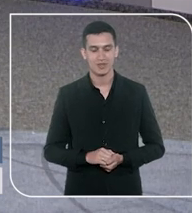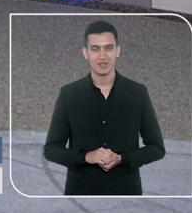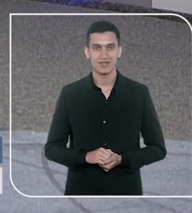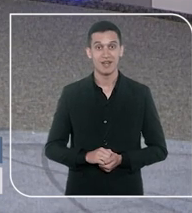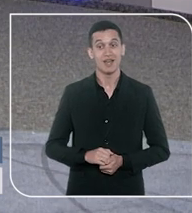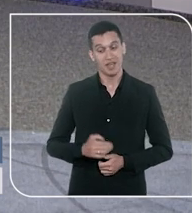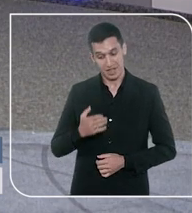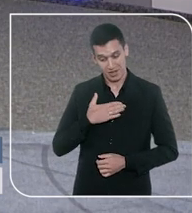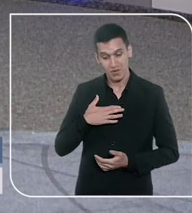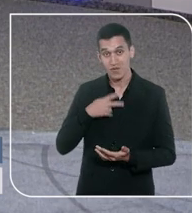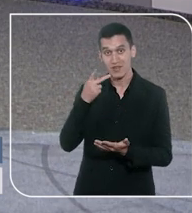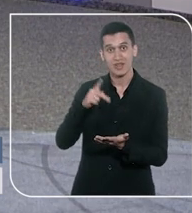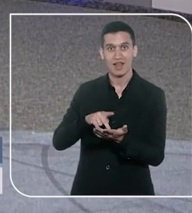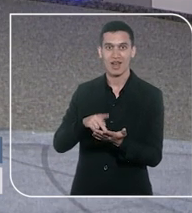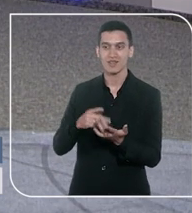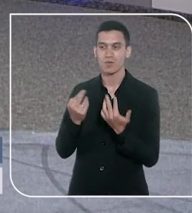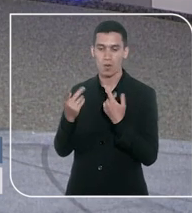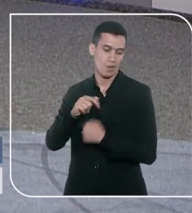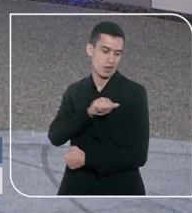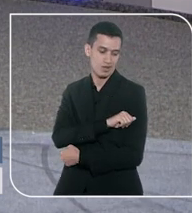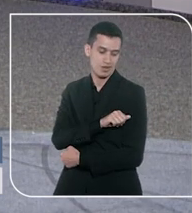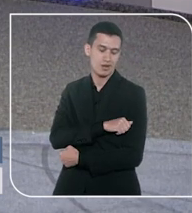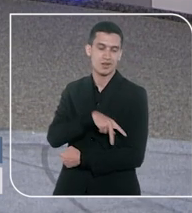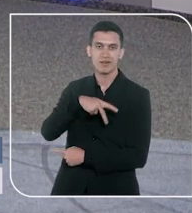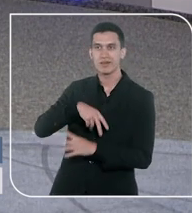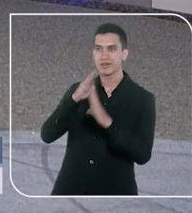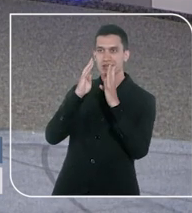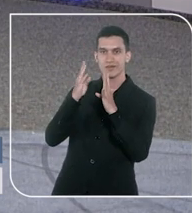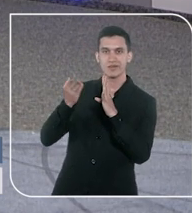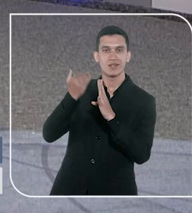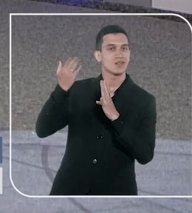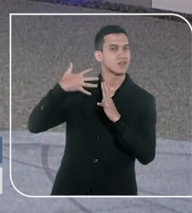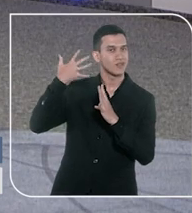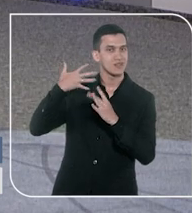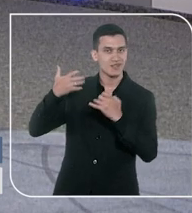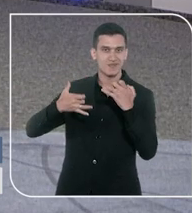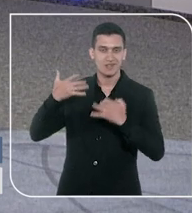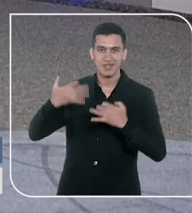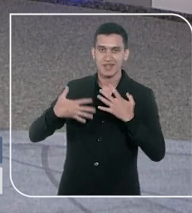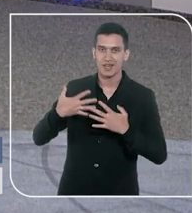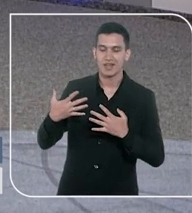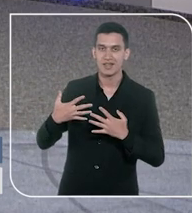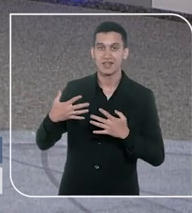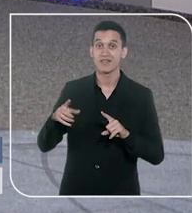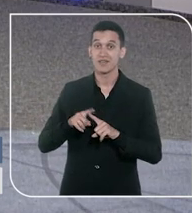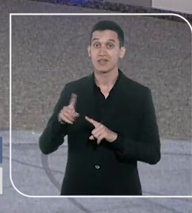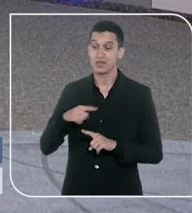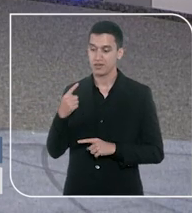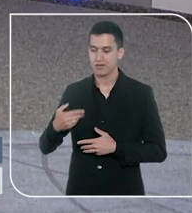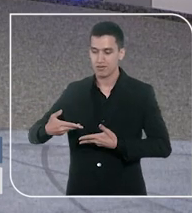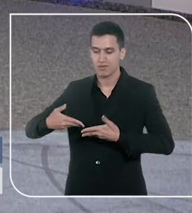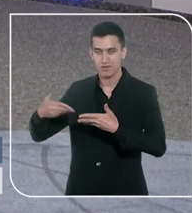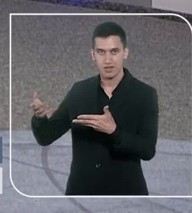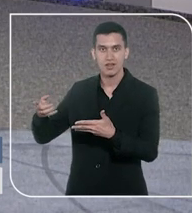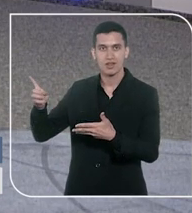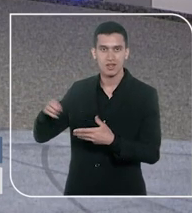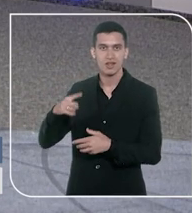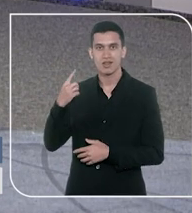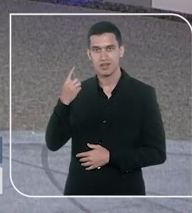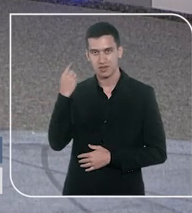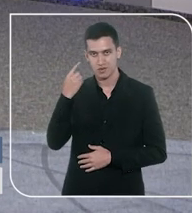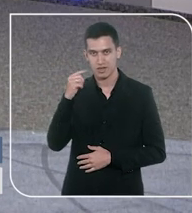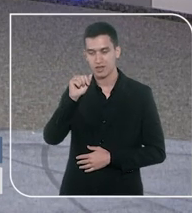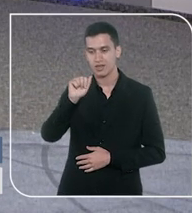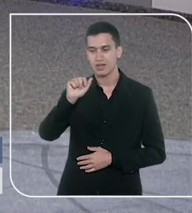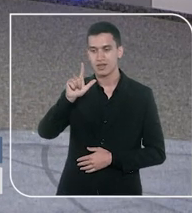ser a aluna de ambos, como o doutor Maurício antecipou. Nosso outro convidado é o advogado e consultor jurídico Alexandre